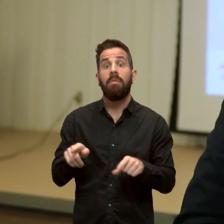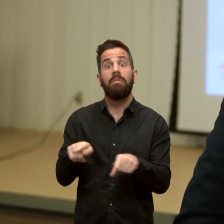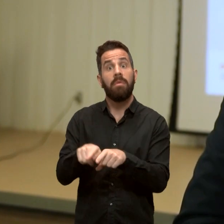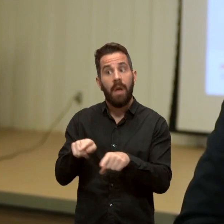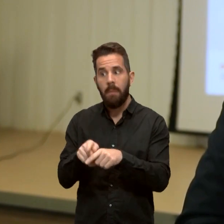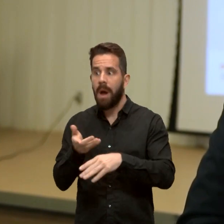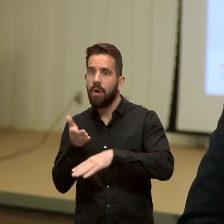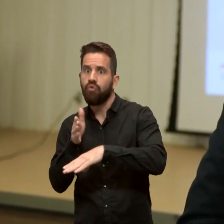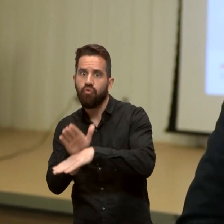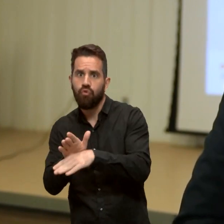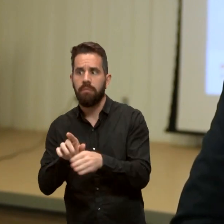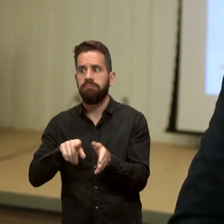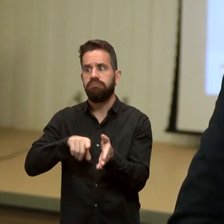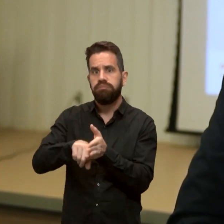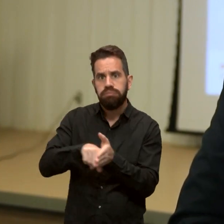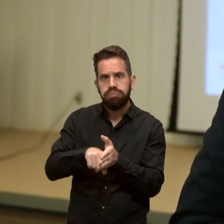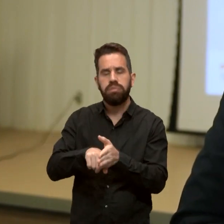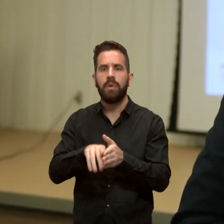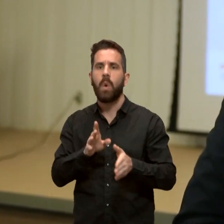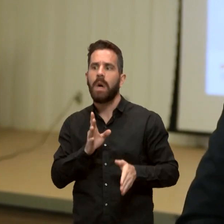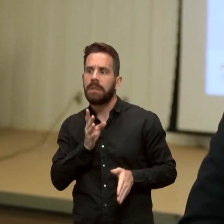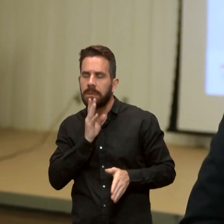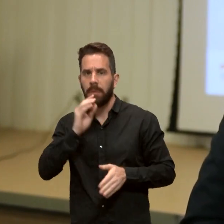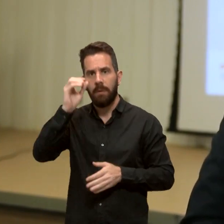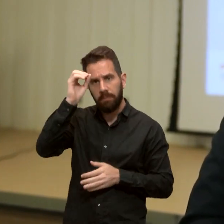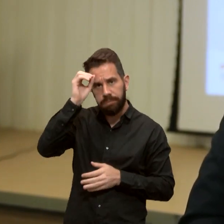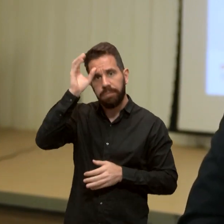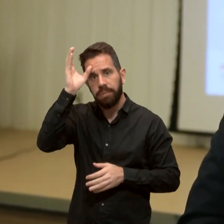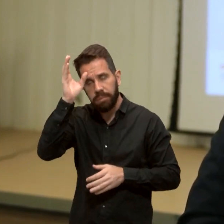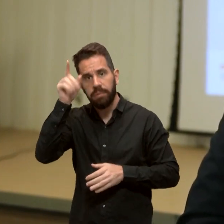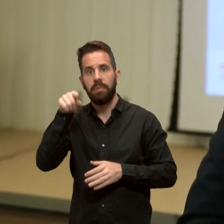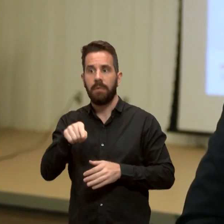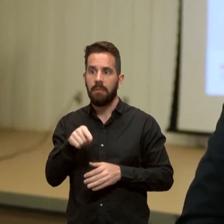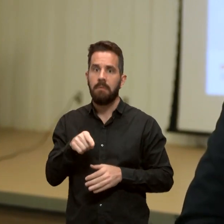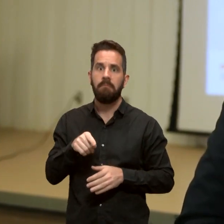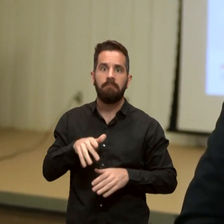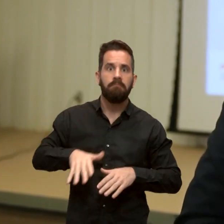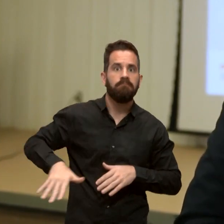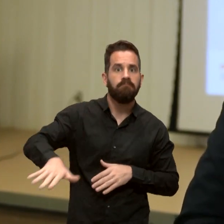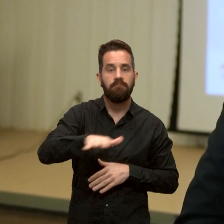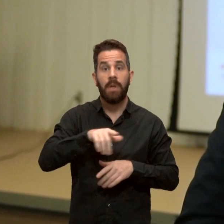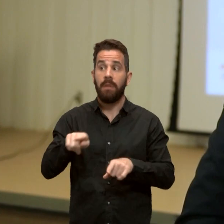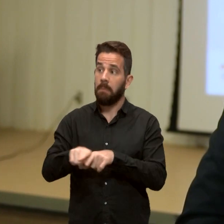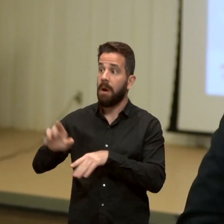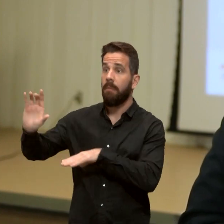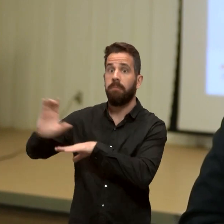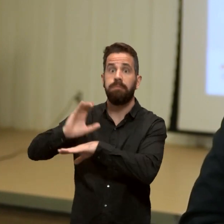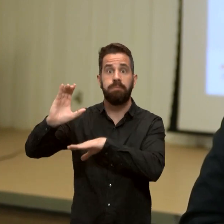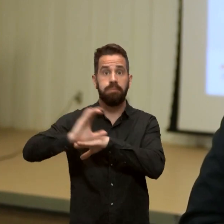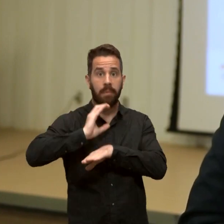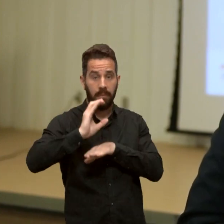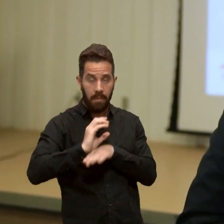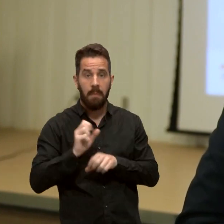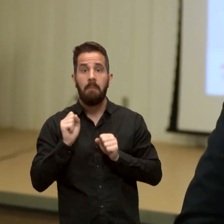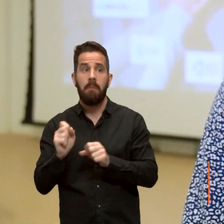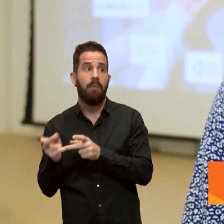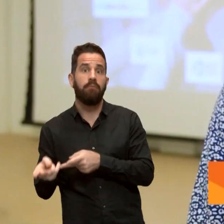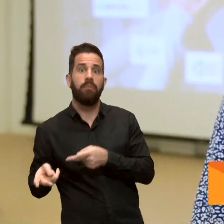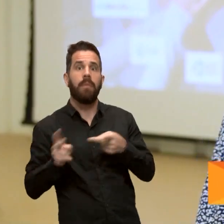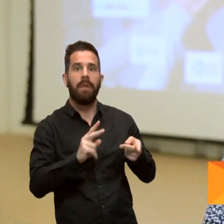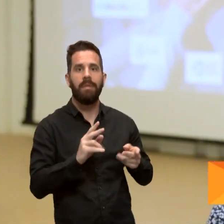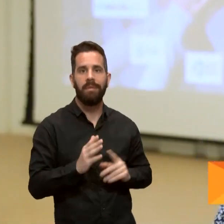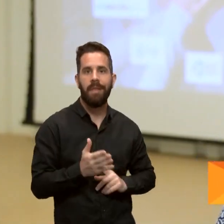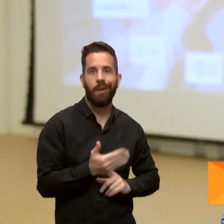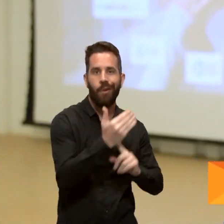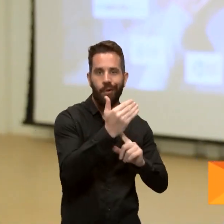de conhecimento, transferência de know-how e, com certeza, captação de recursos financeiros e também transferência de tecnologia para o mercado. São mais